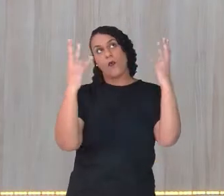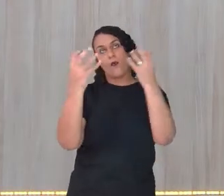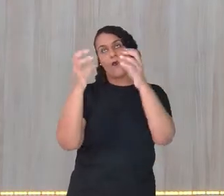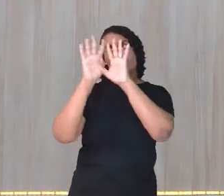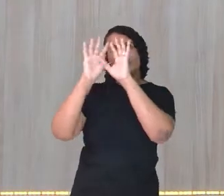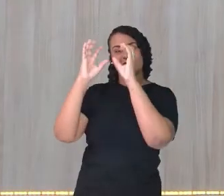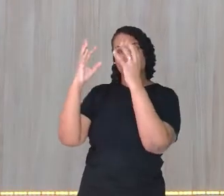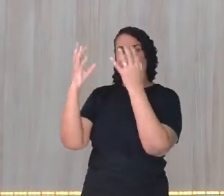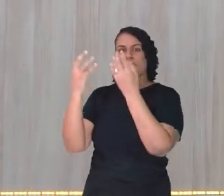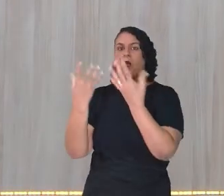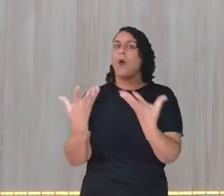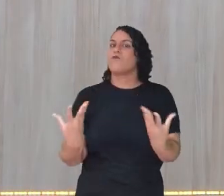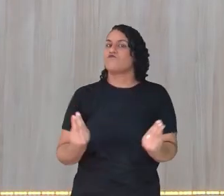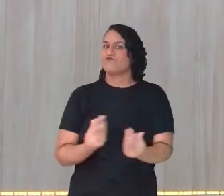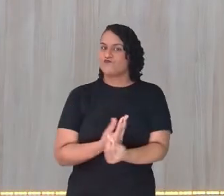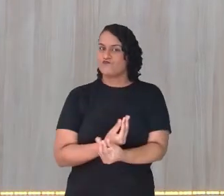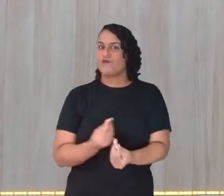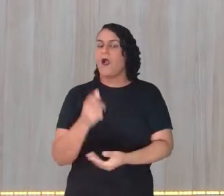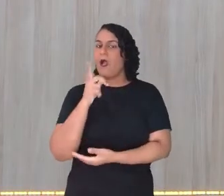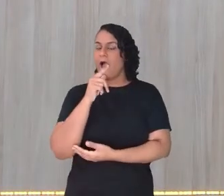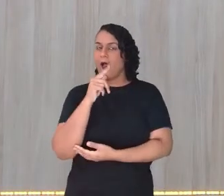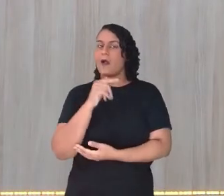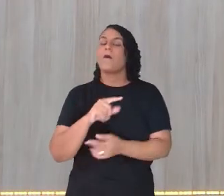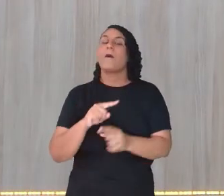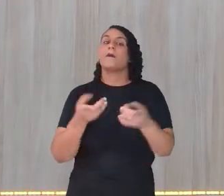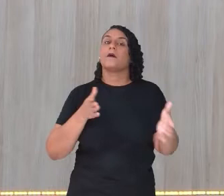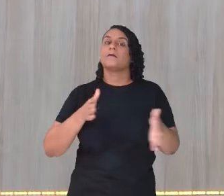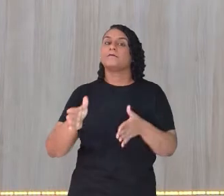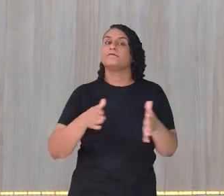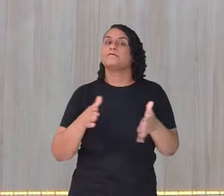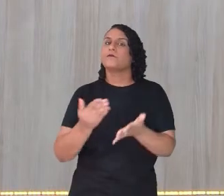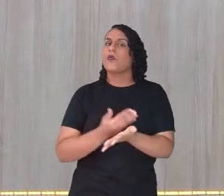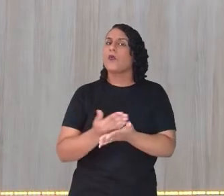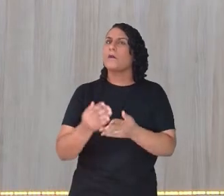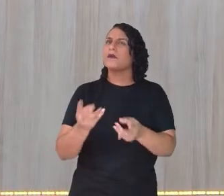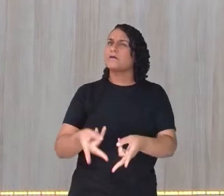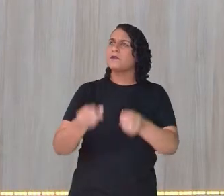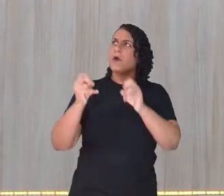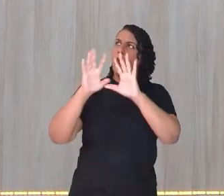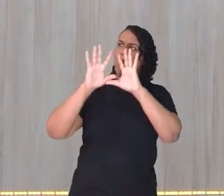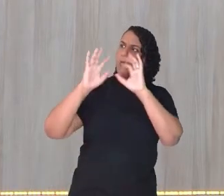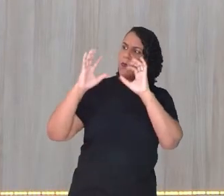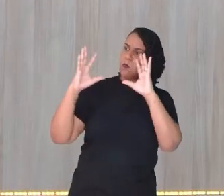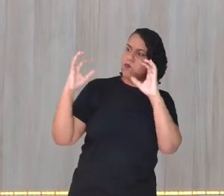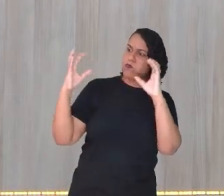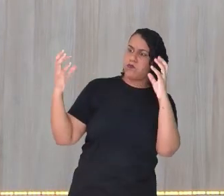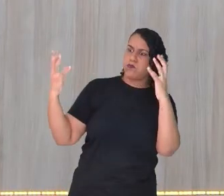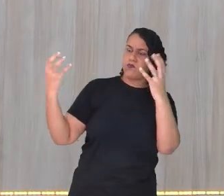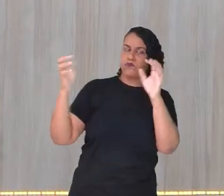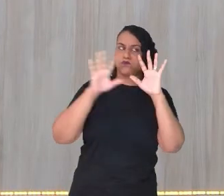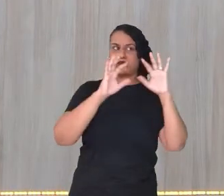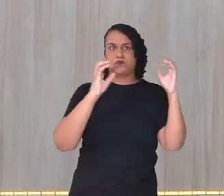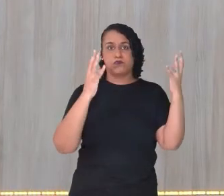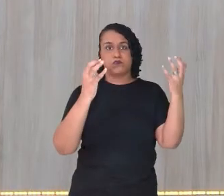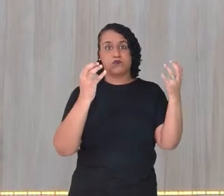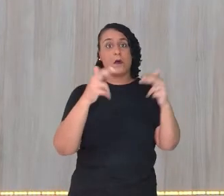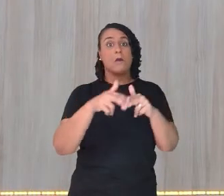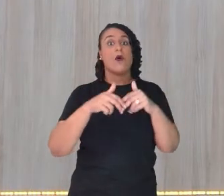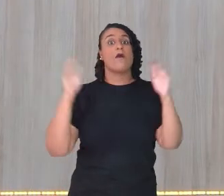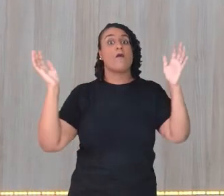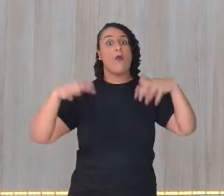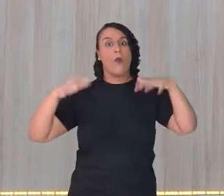aí cheias, né? E nesse período aí a gente já começa a ver uma grande concentração de chuvas, né, gente?